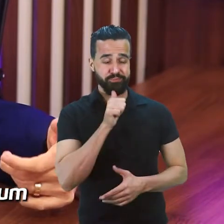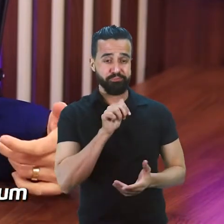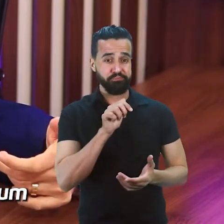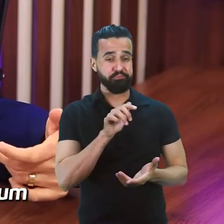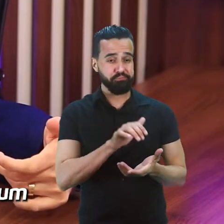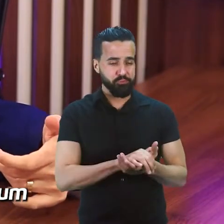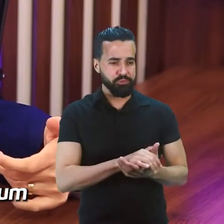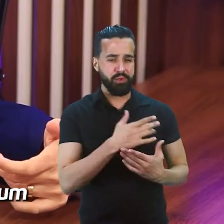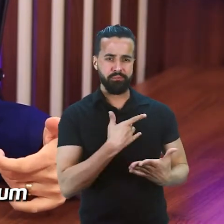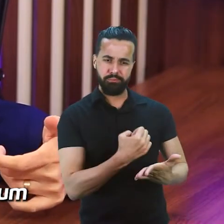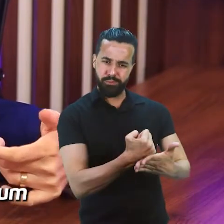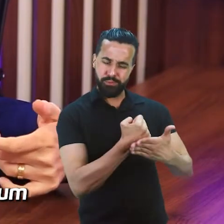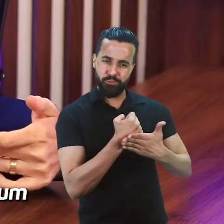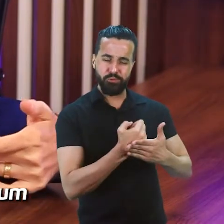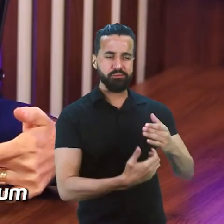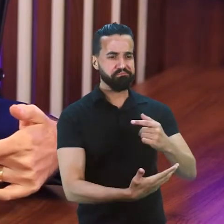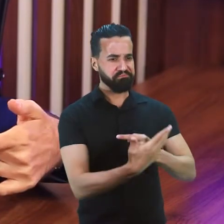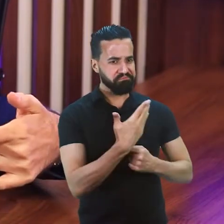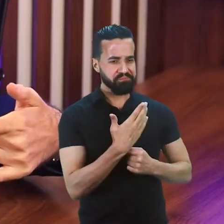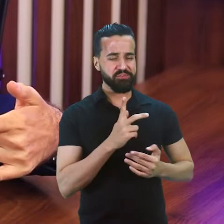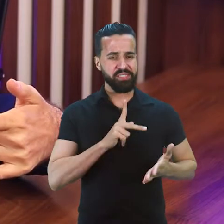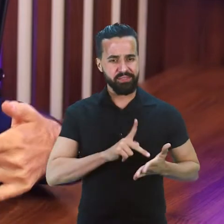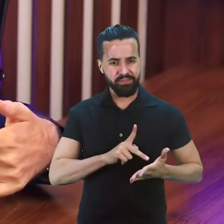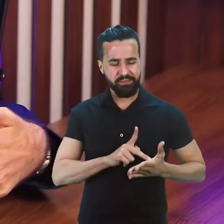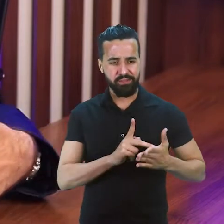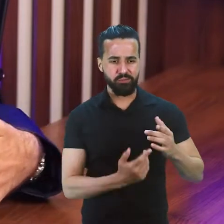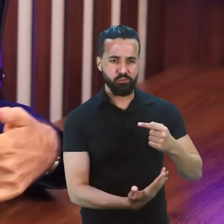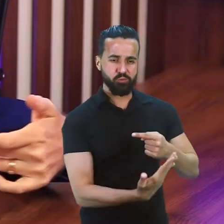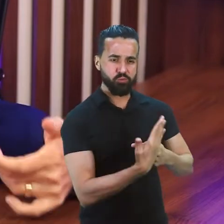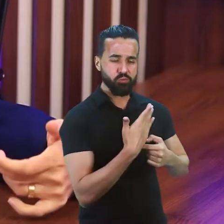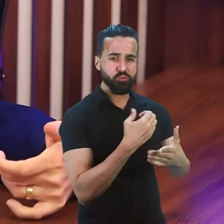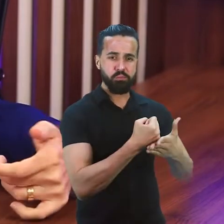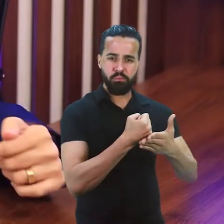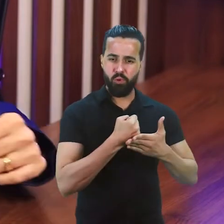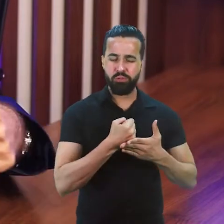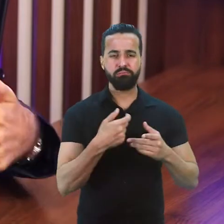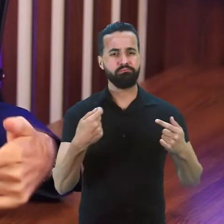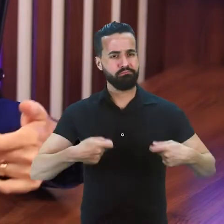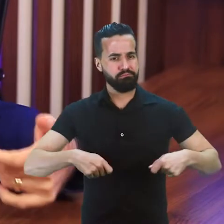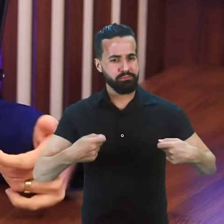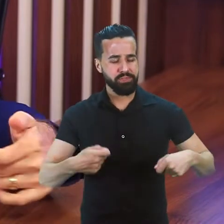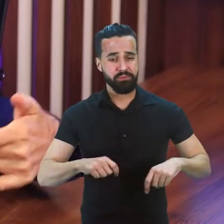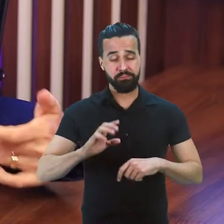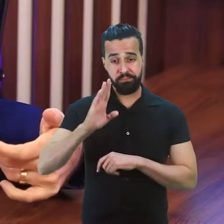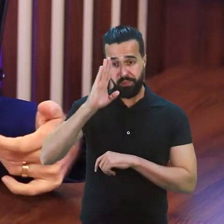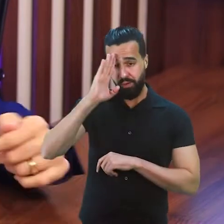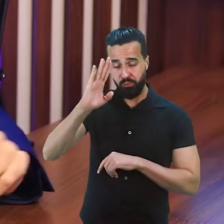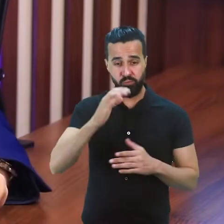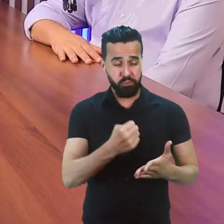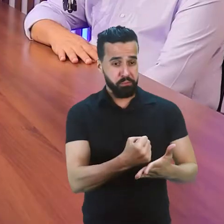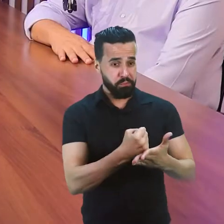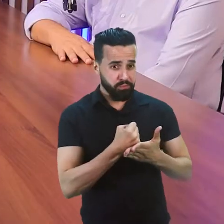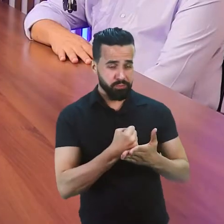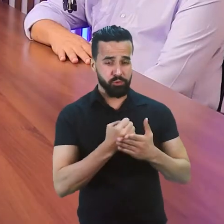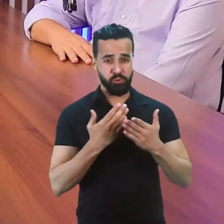que me deu um suporte, né? O suporte que eu precisava e o maior suporte